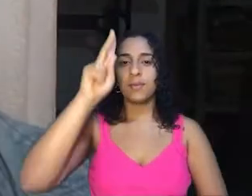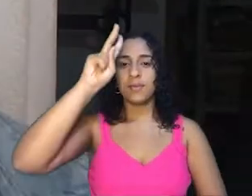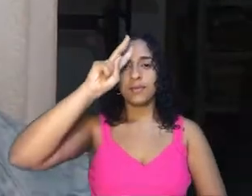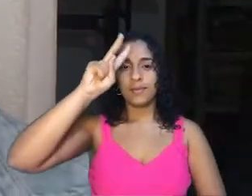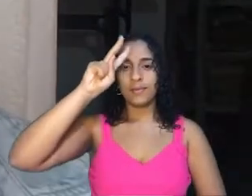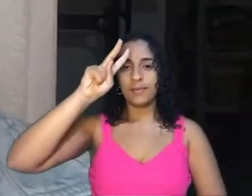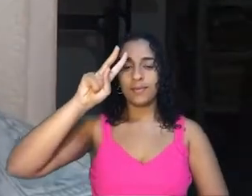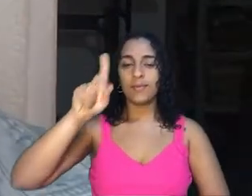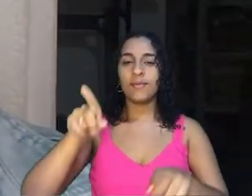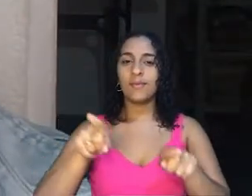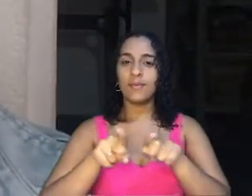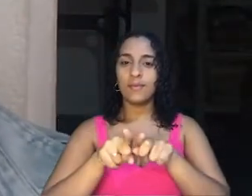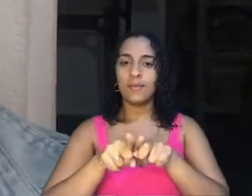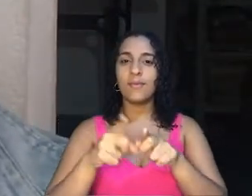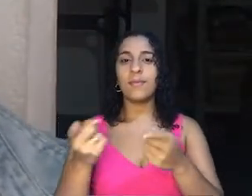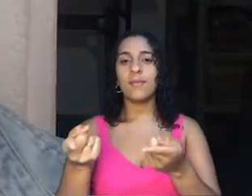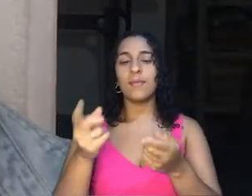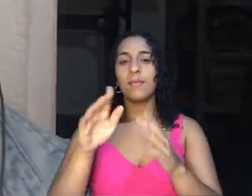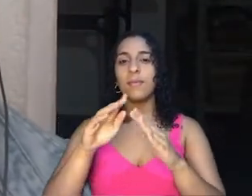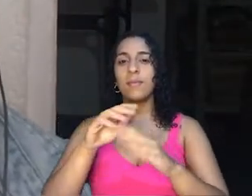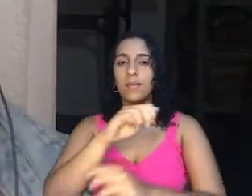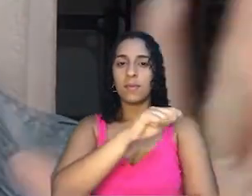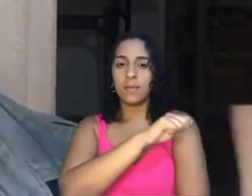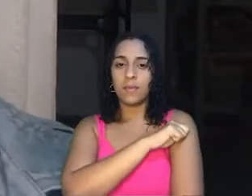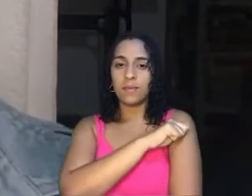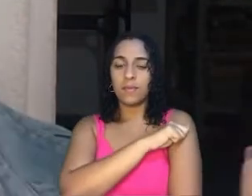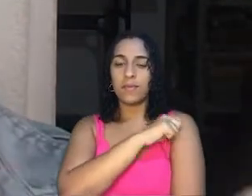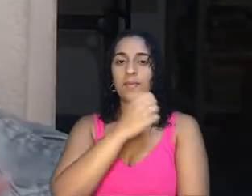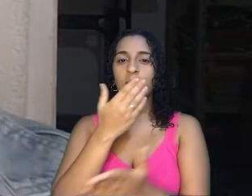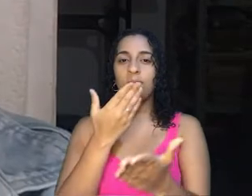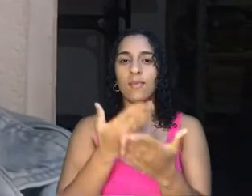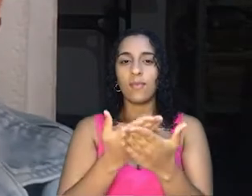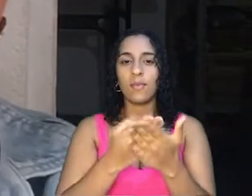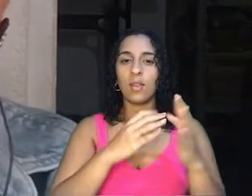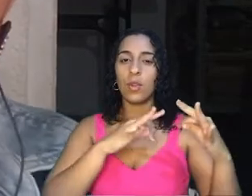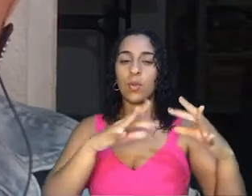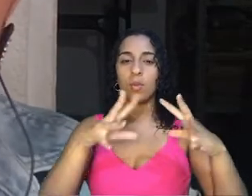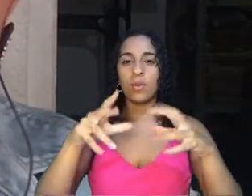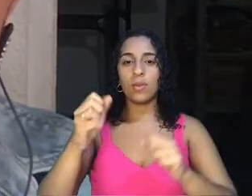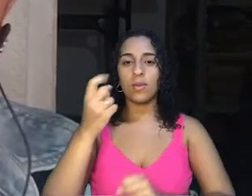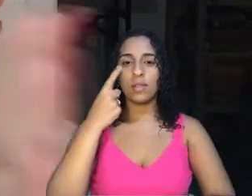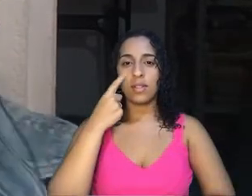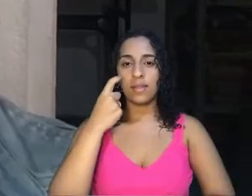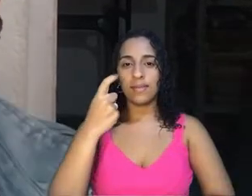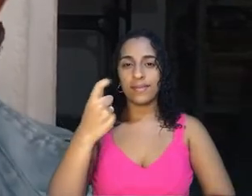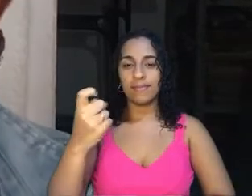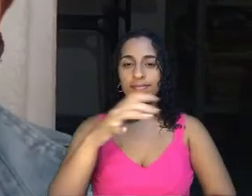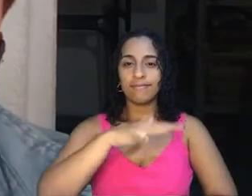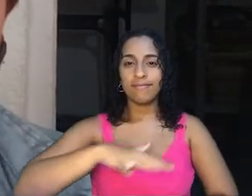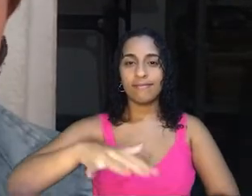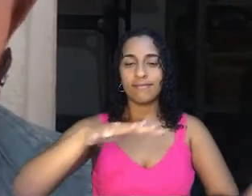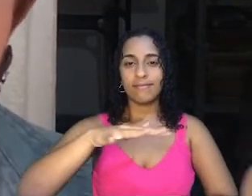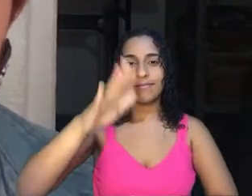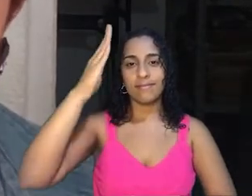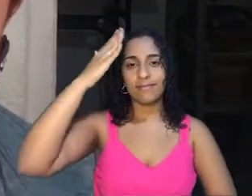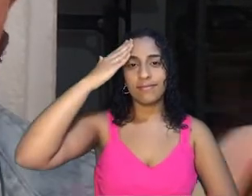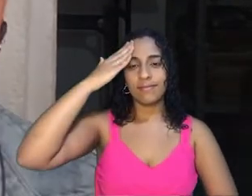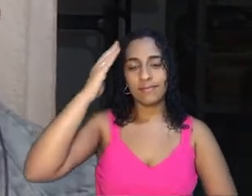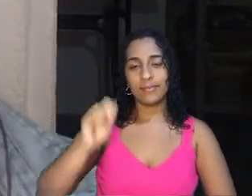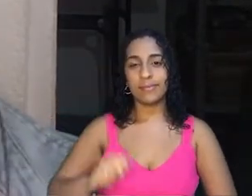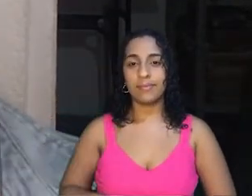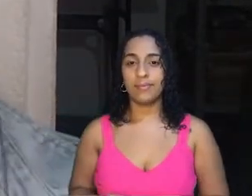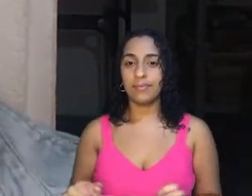todos que estão interessados nesse campo de saber vamos ao texto as mulheres do independência